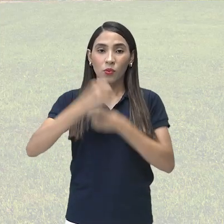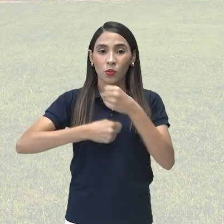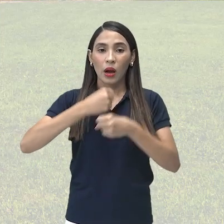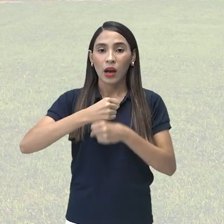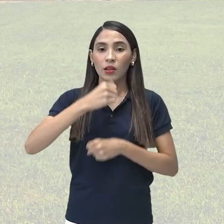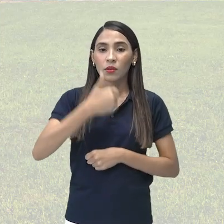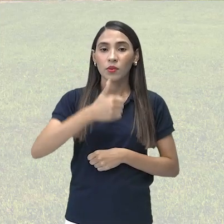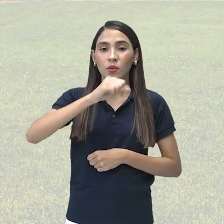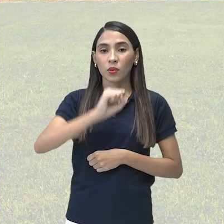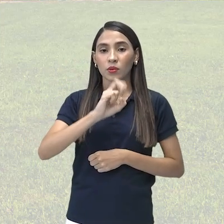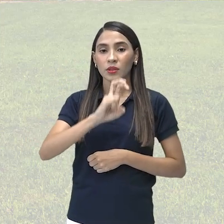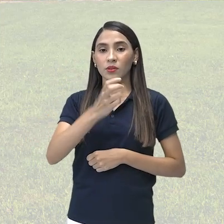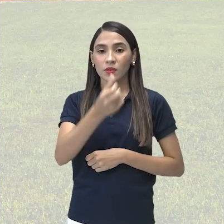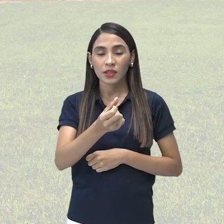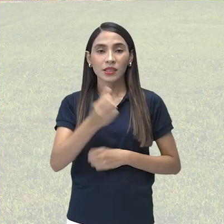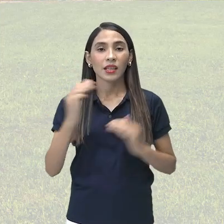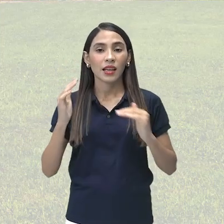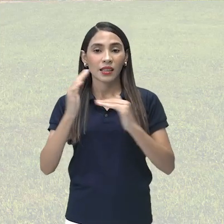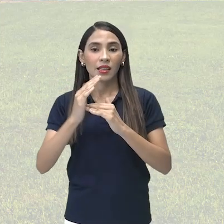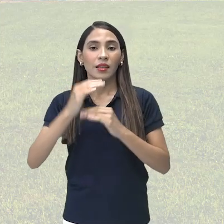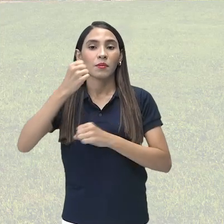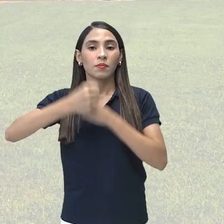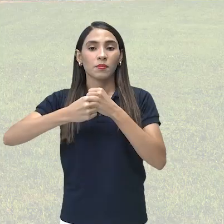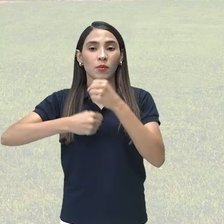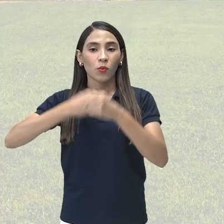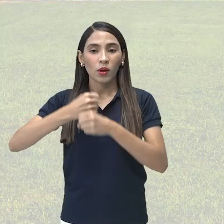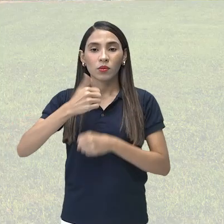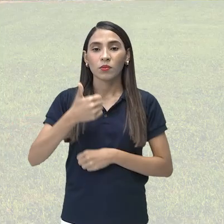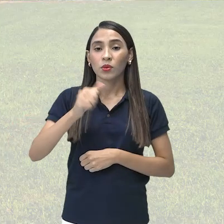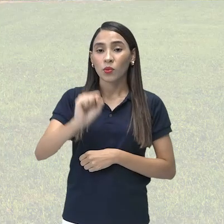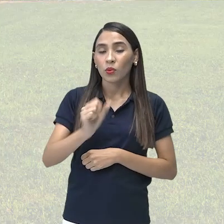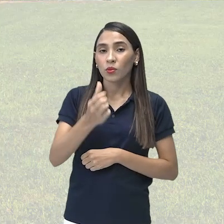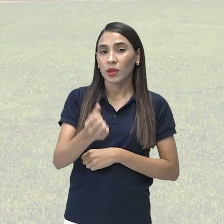de 1856 e